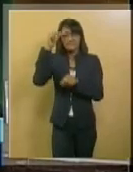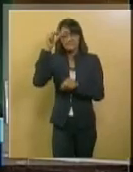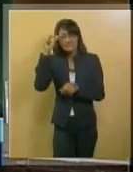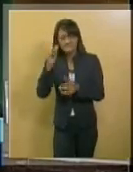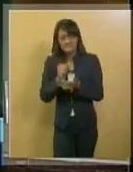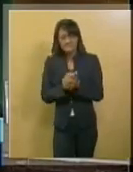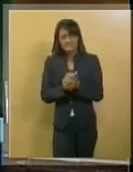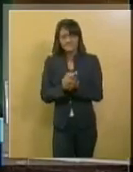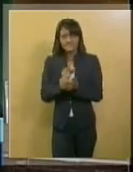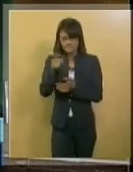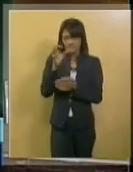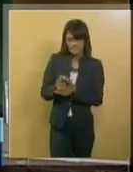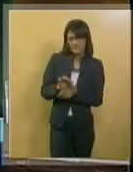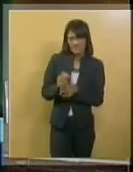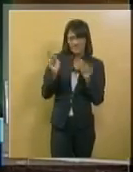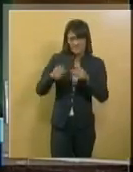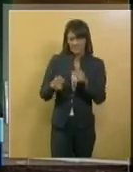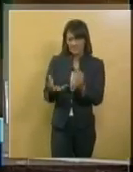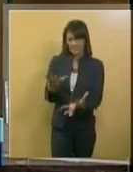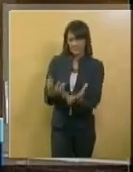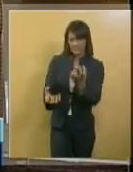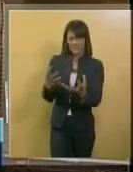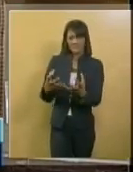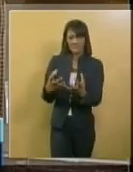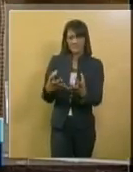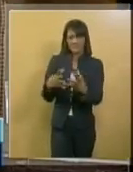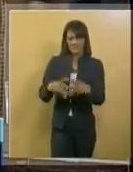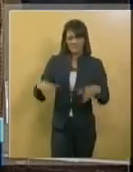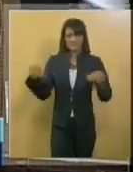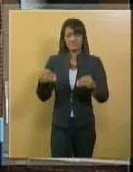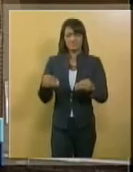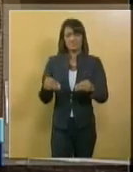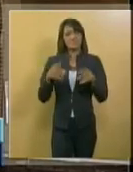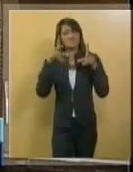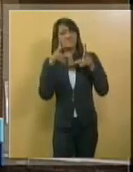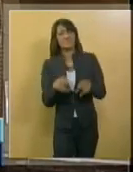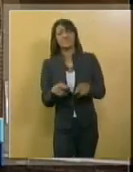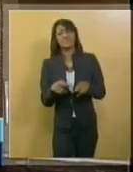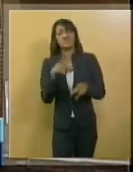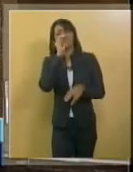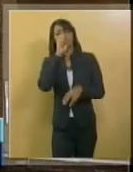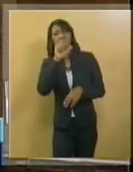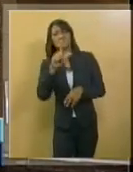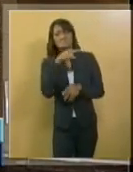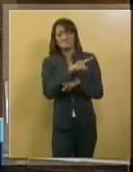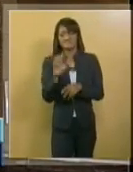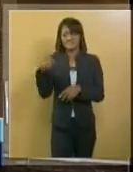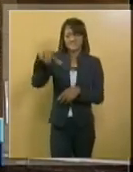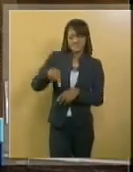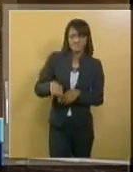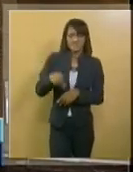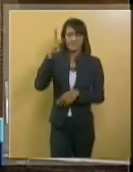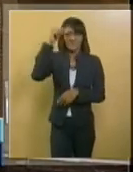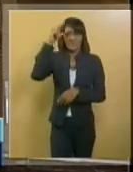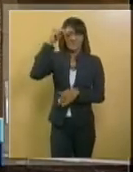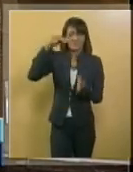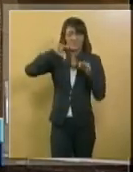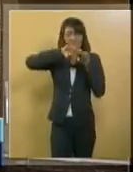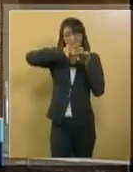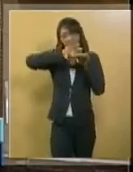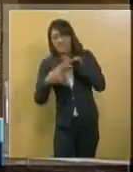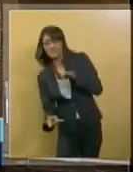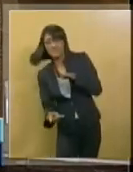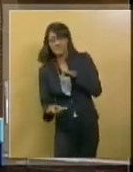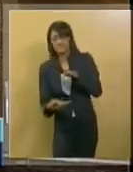ser ilegal? Vai ser sem cremação? Vai ser igual quando rompeu a adutora de Laranjeiras, que 19 cavalos caíram lá de cima, porque era uma